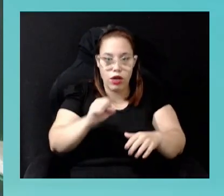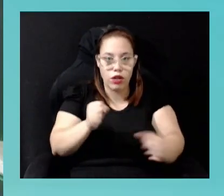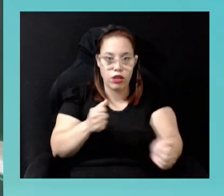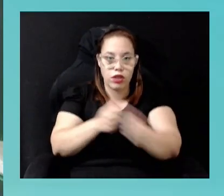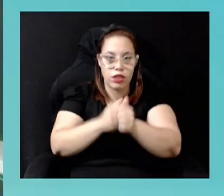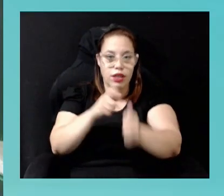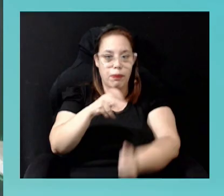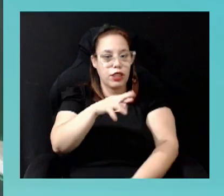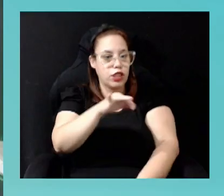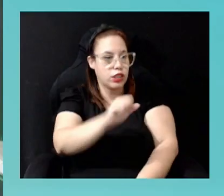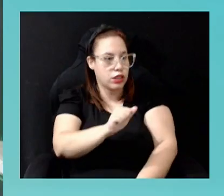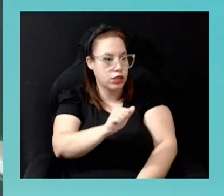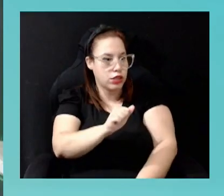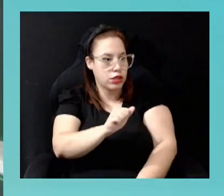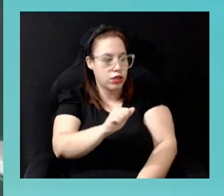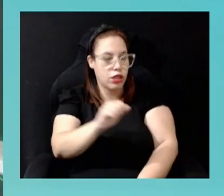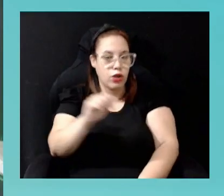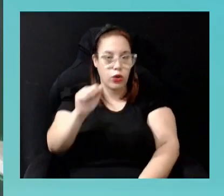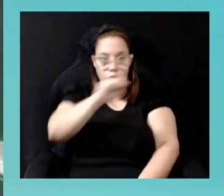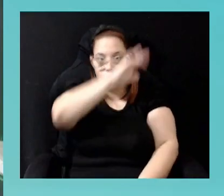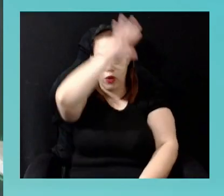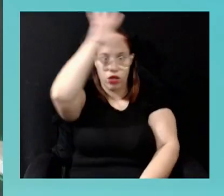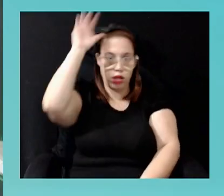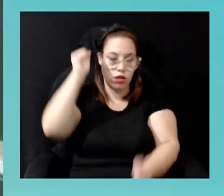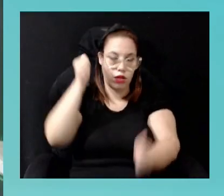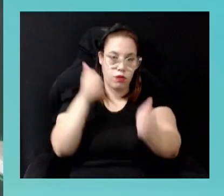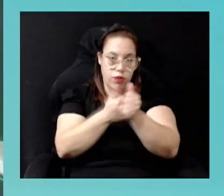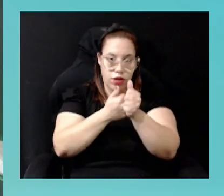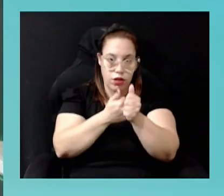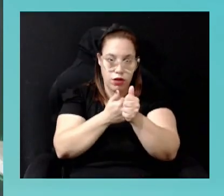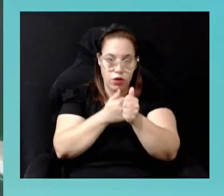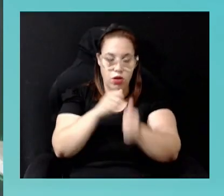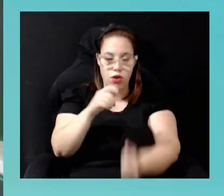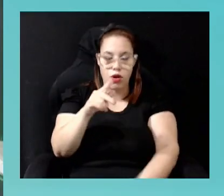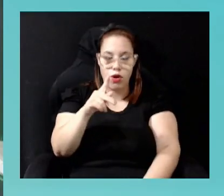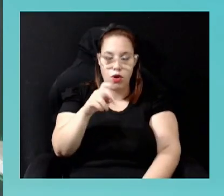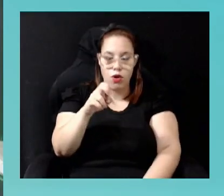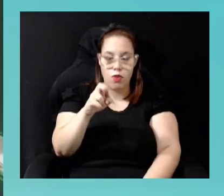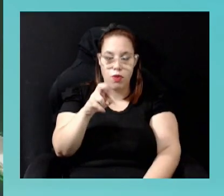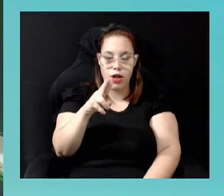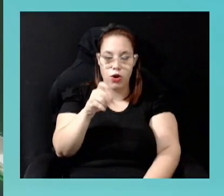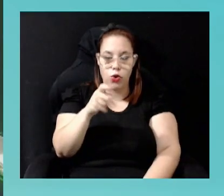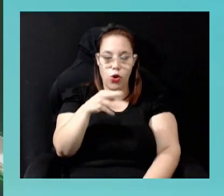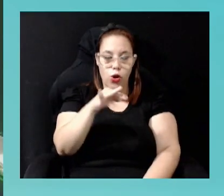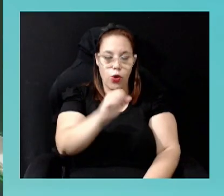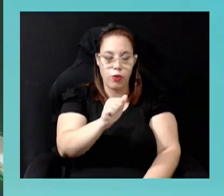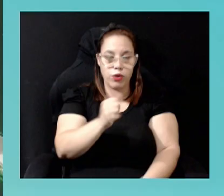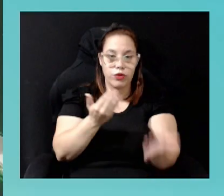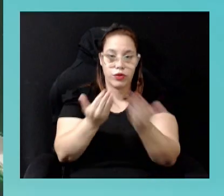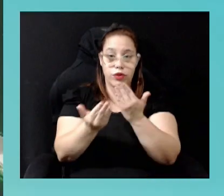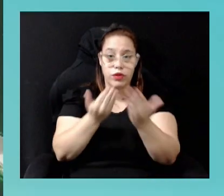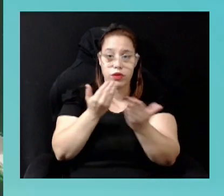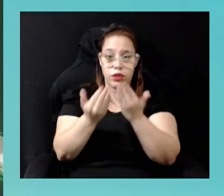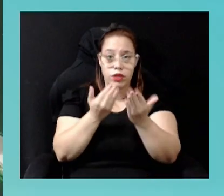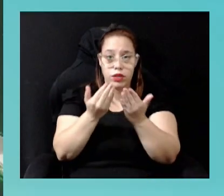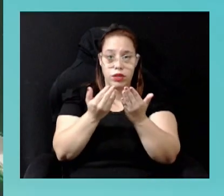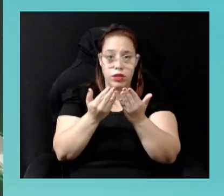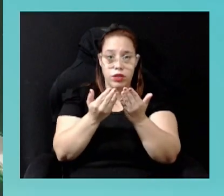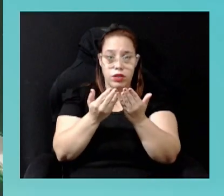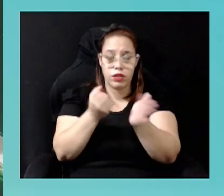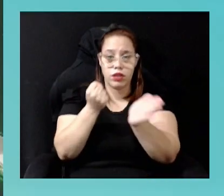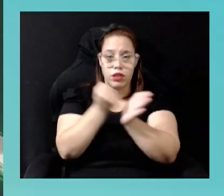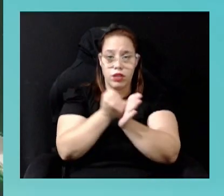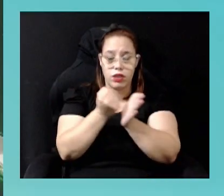oeste do Amazonas, perto das fronteiras com o Peru e a Colômbia. Ao comparar as imagens com as registradas no mesmo